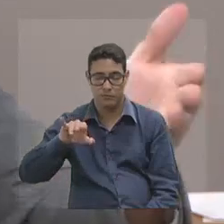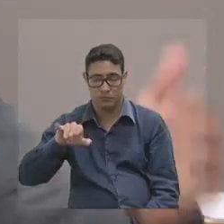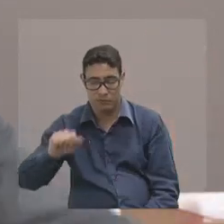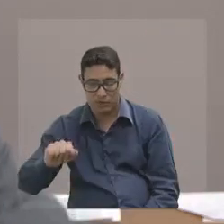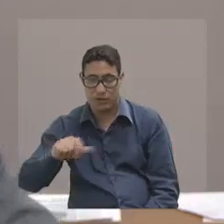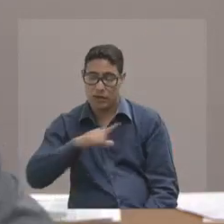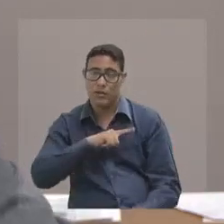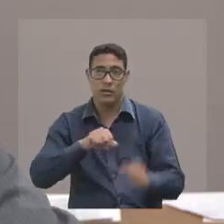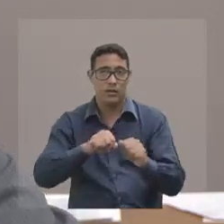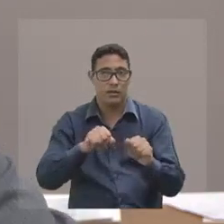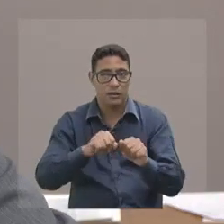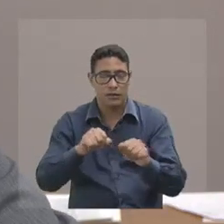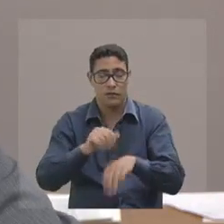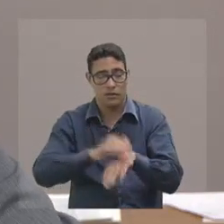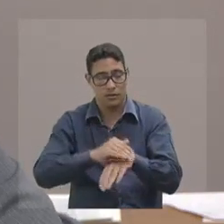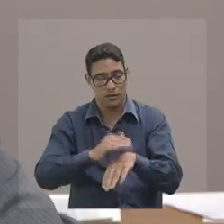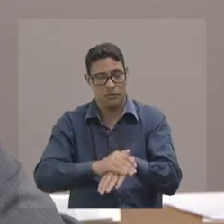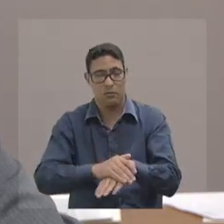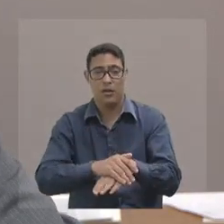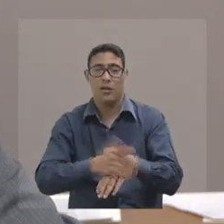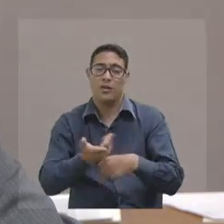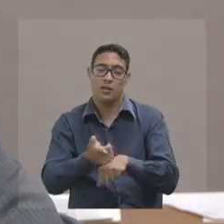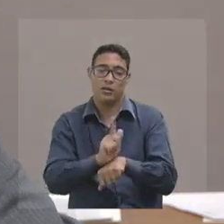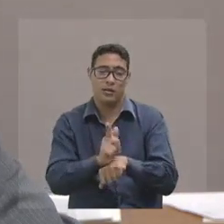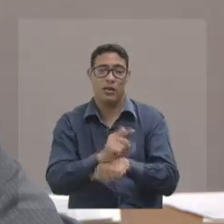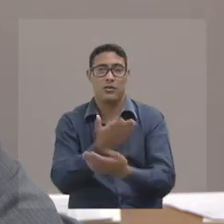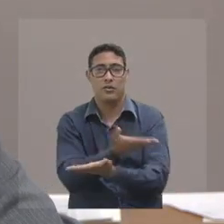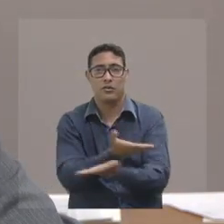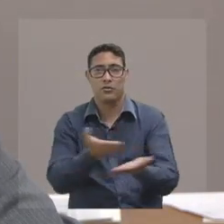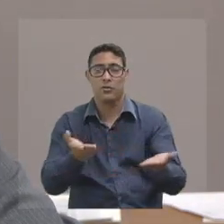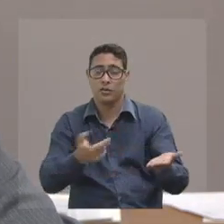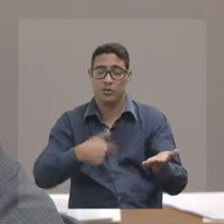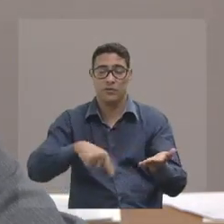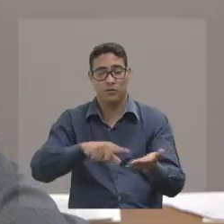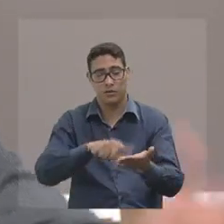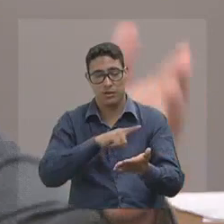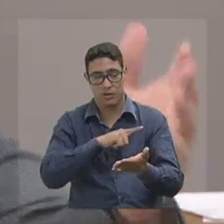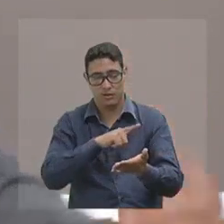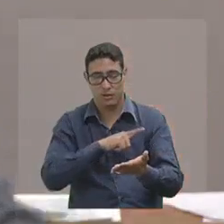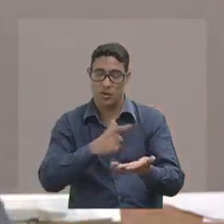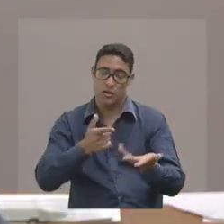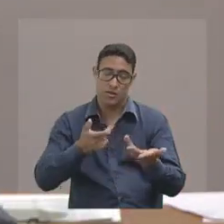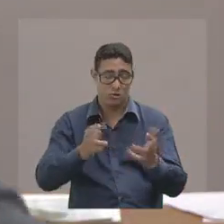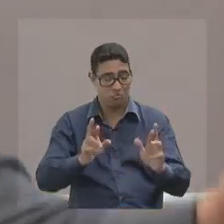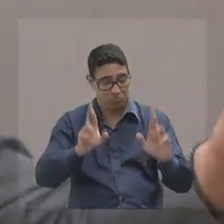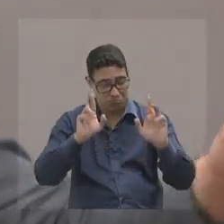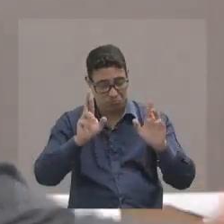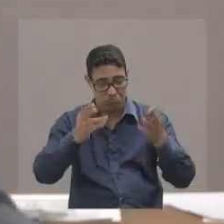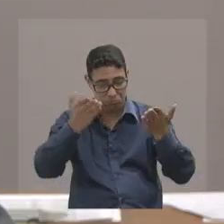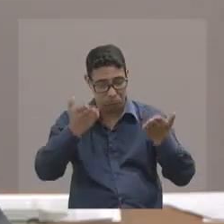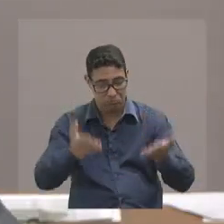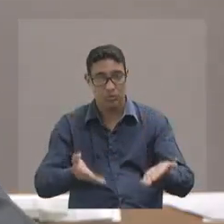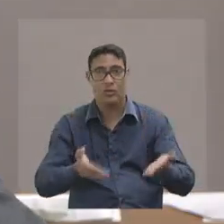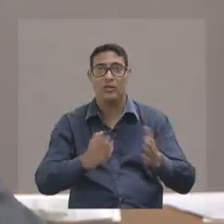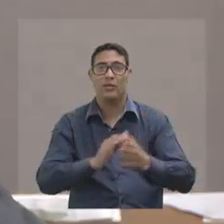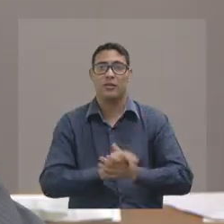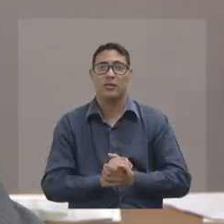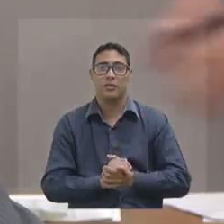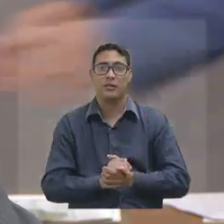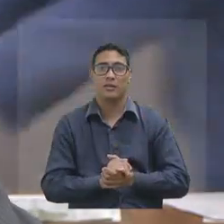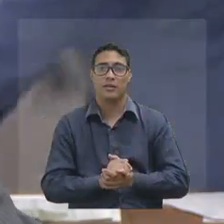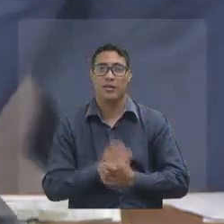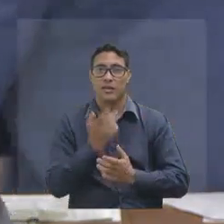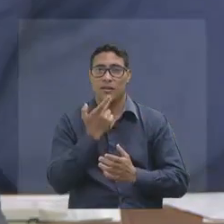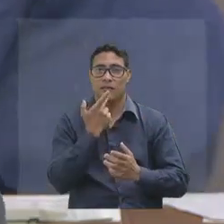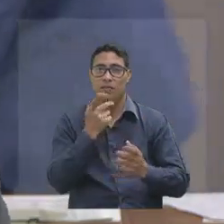na gestão de vocês tá leve aqui na em consideração e a nossa grande admiração foi breve tá Presidente mas